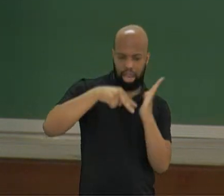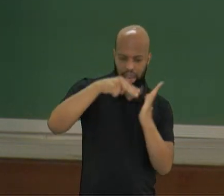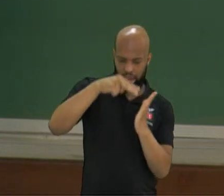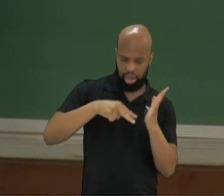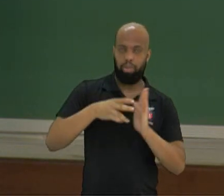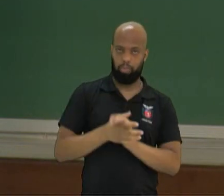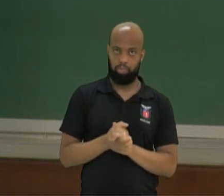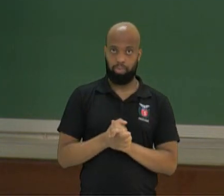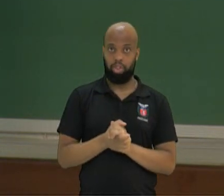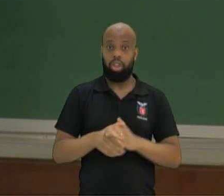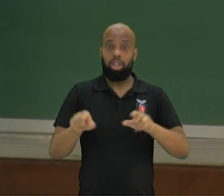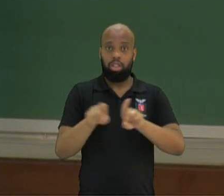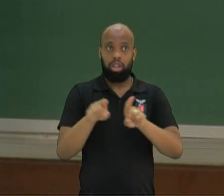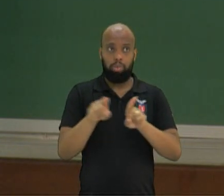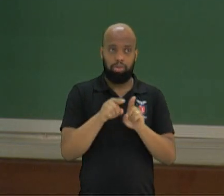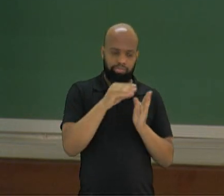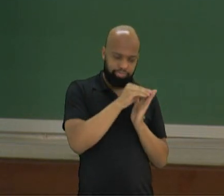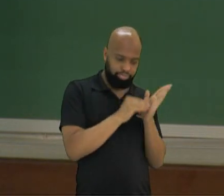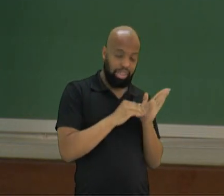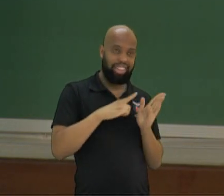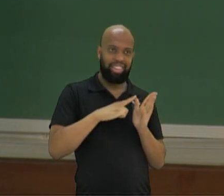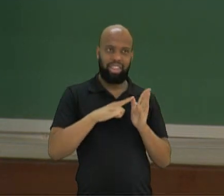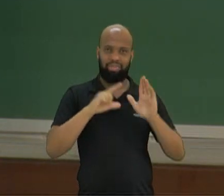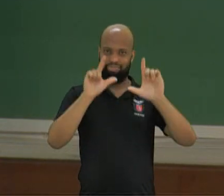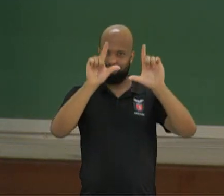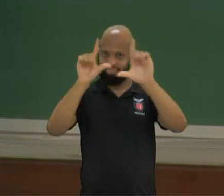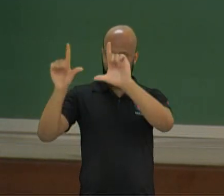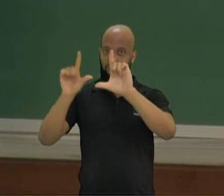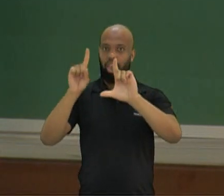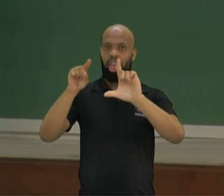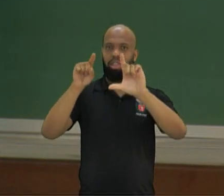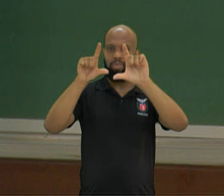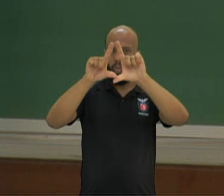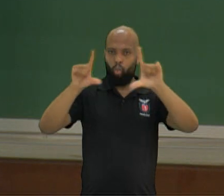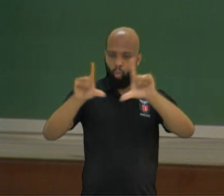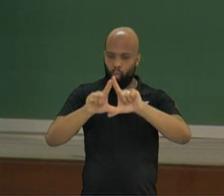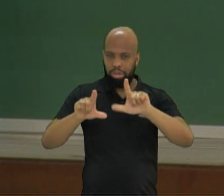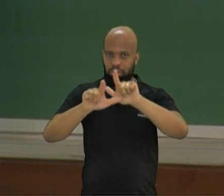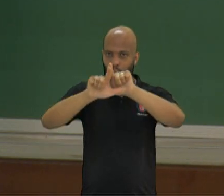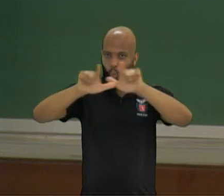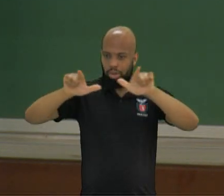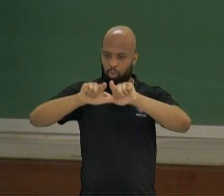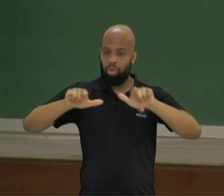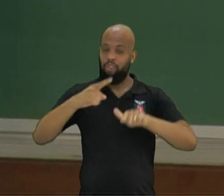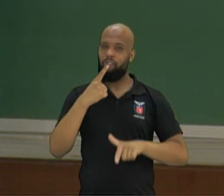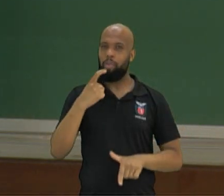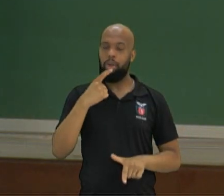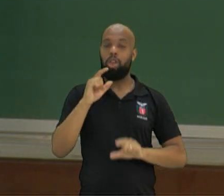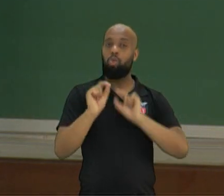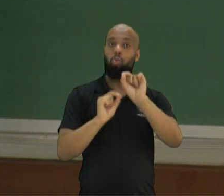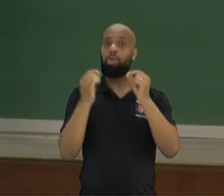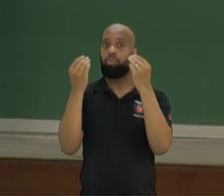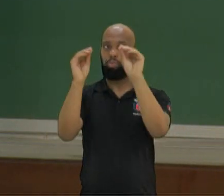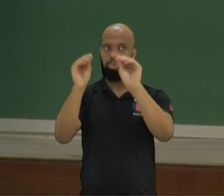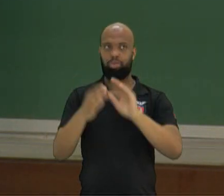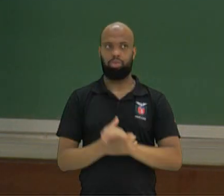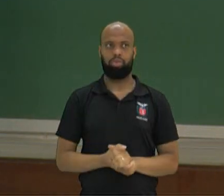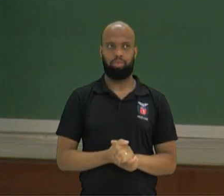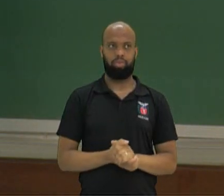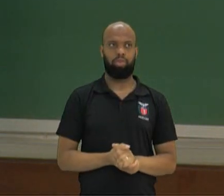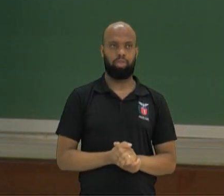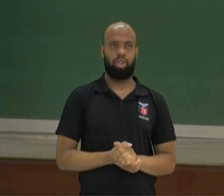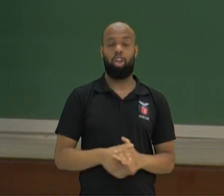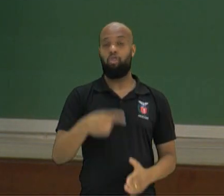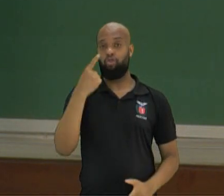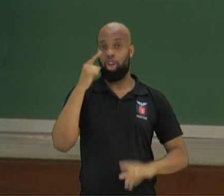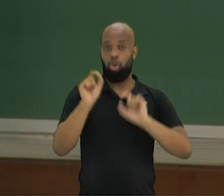aqui e preenchessem as 3 lacunas com as palavras que estão sublinhadas ali em cima. Vamos ver então quais são. Fall in